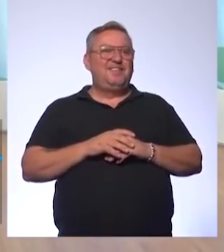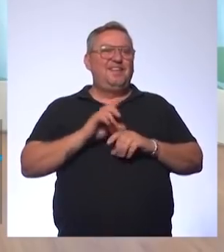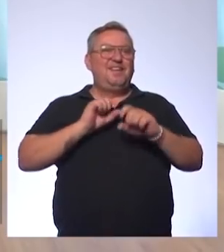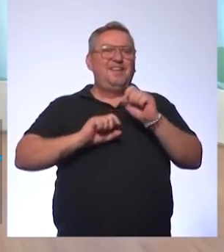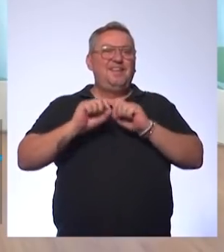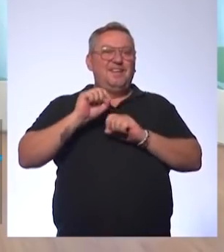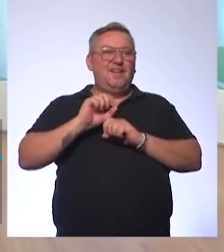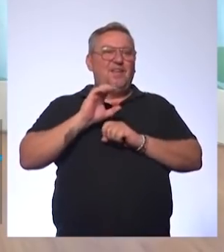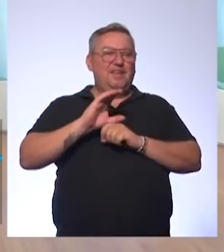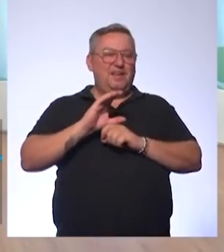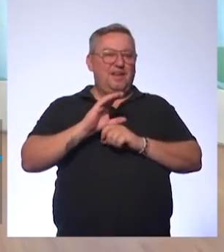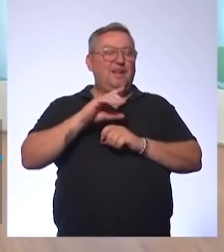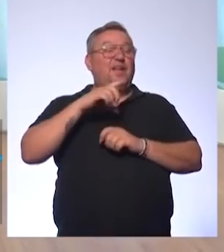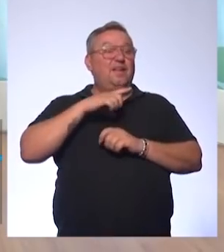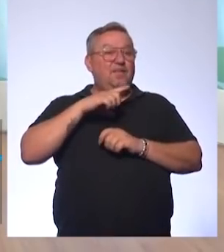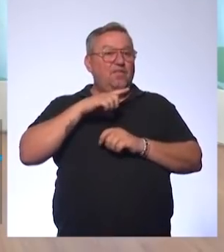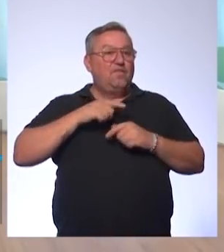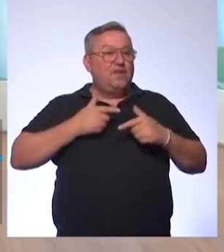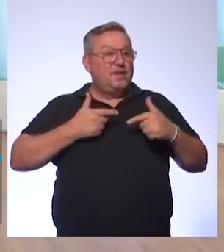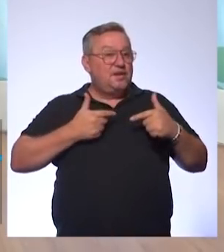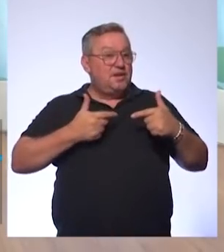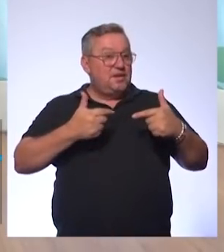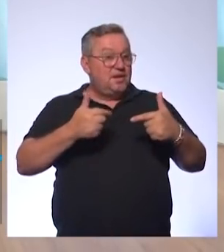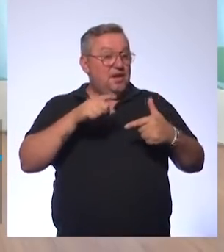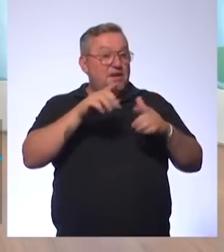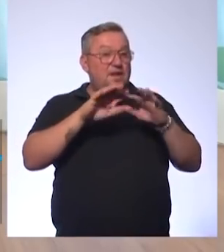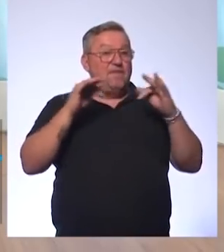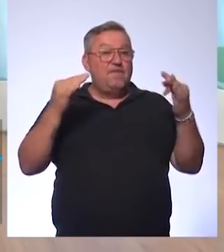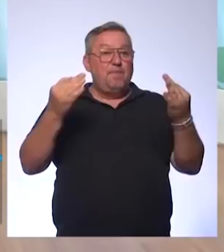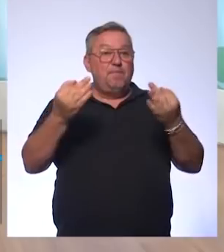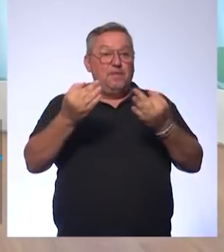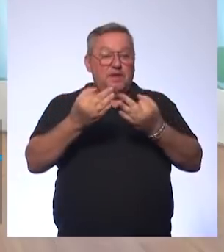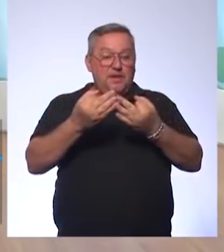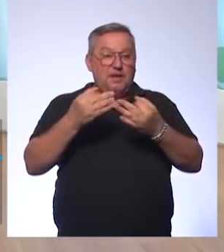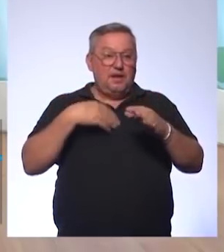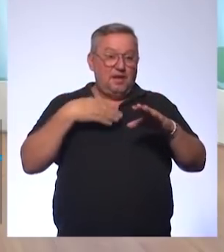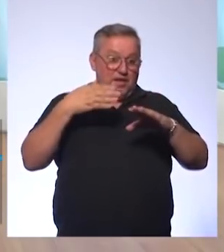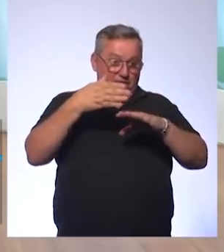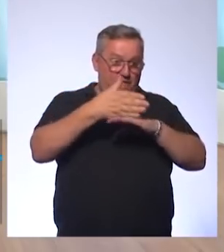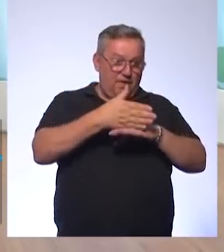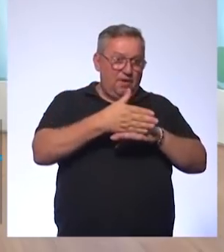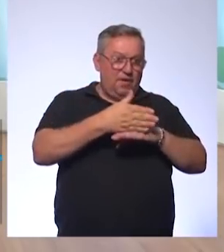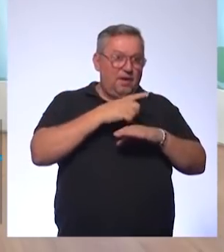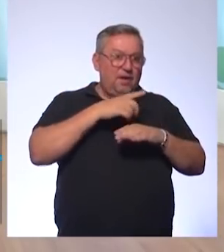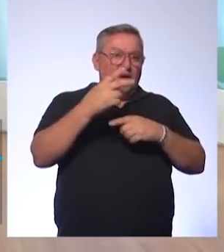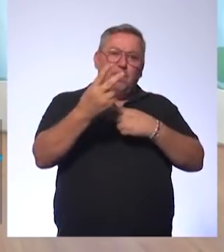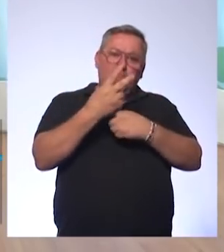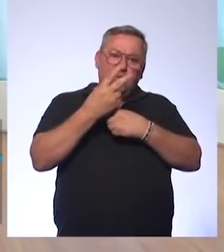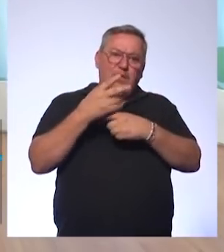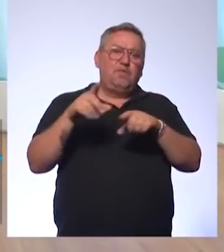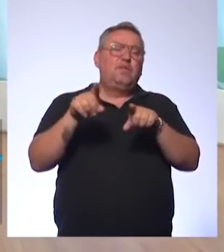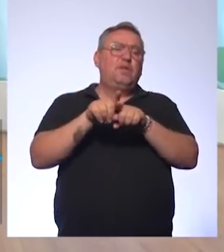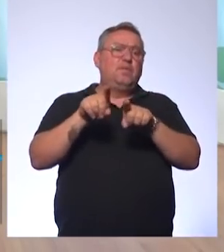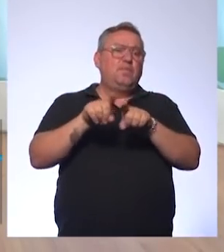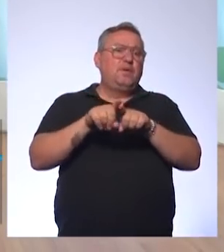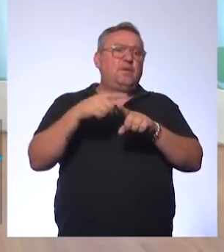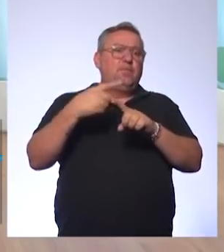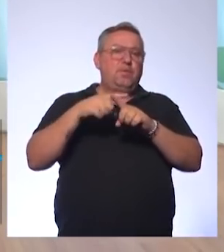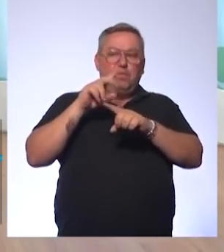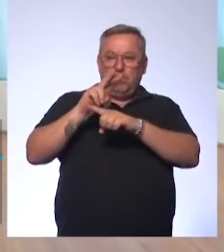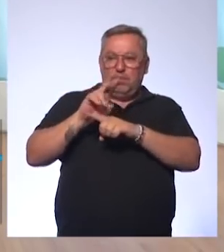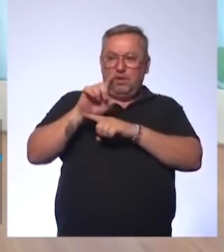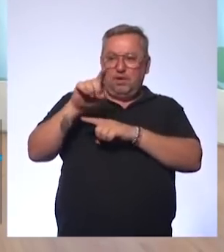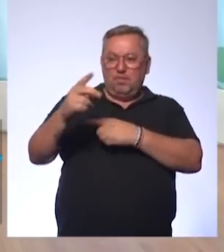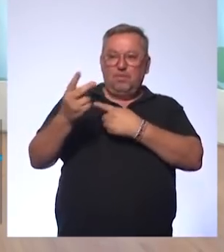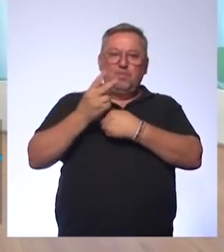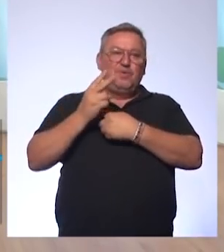Então, assim, se tiver guerra, essa família que veio para o meu feudo, eles têm que me proteger também. Porque eu protejo eles,